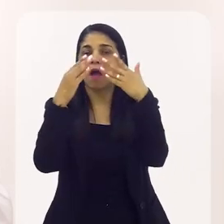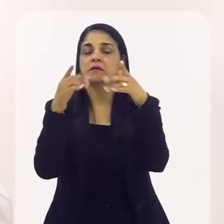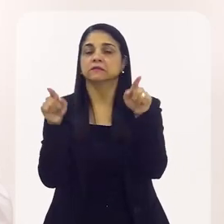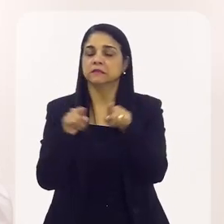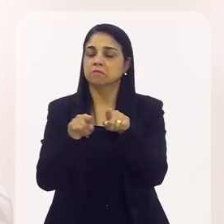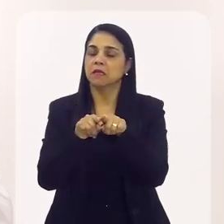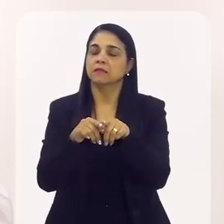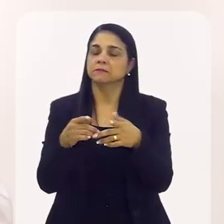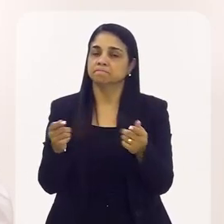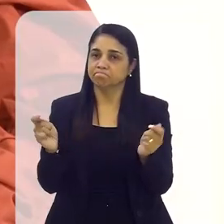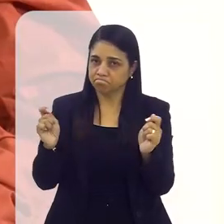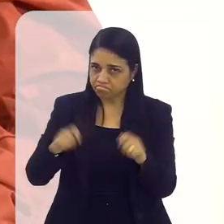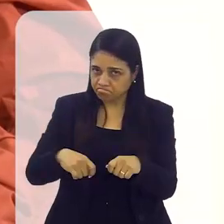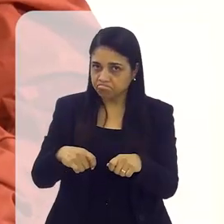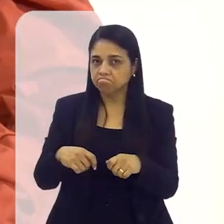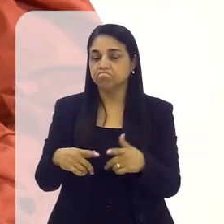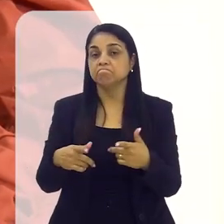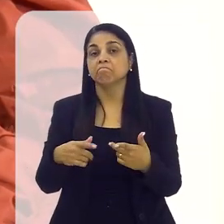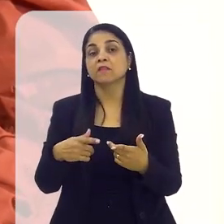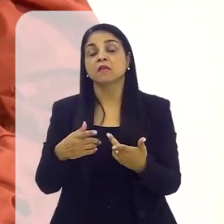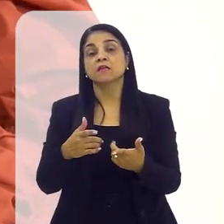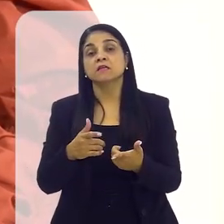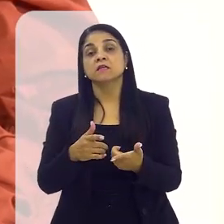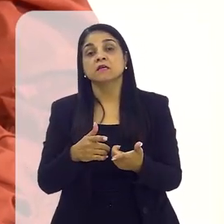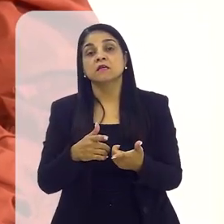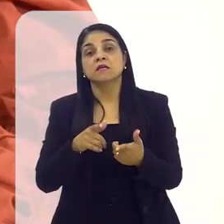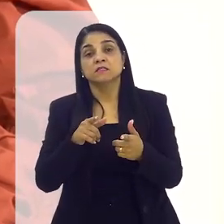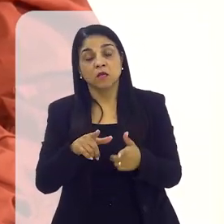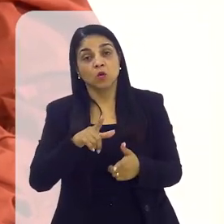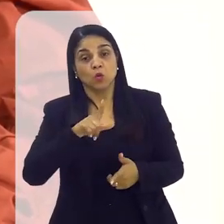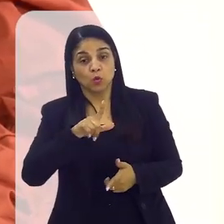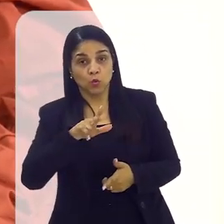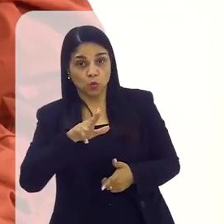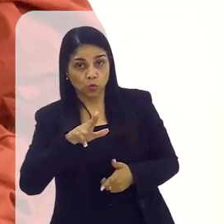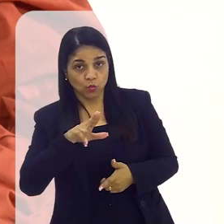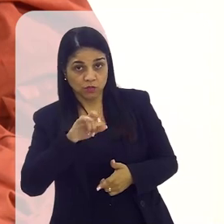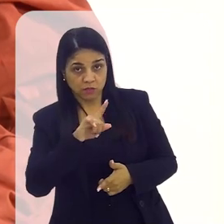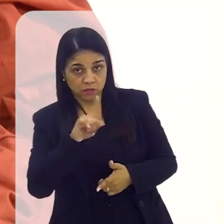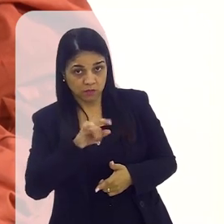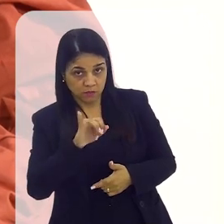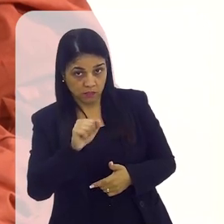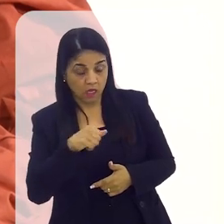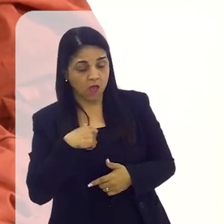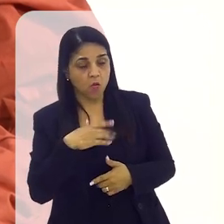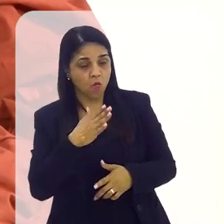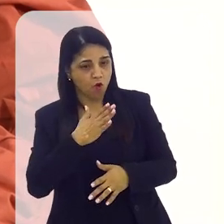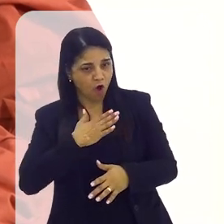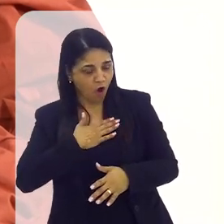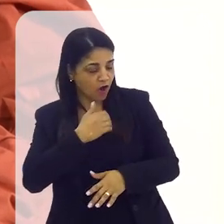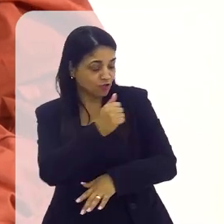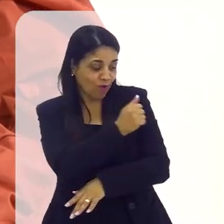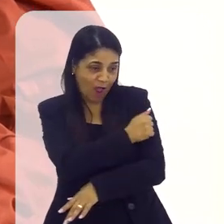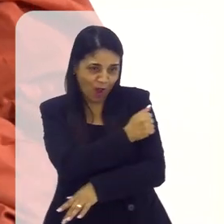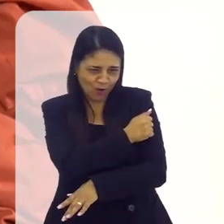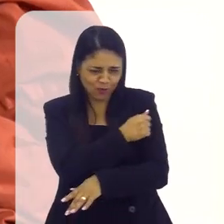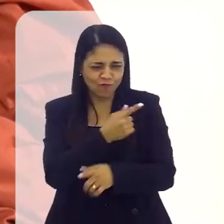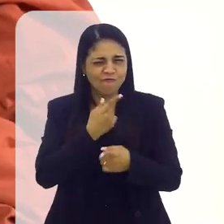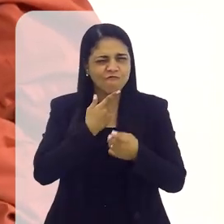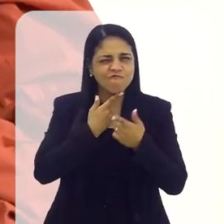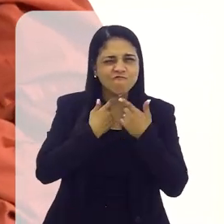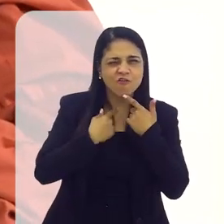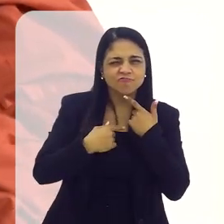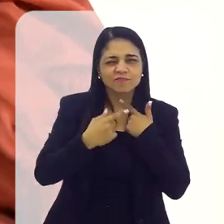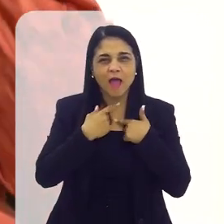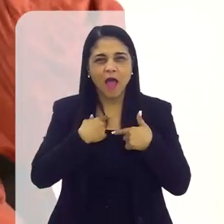ele verdadeiramente entrou. Sim. E na maioria das vezes, Luzia, eu gosto de pegar o aluno que tem